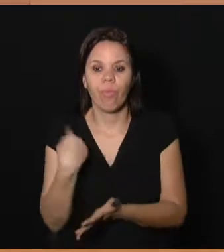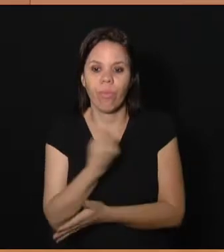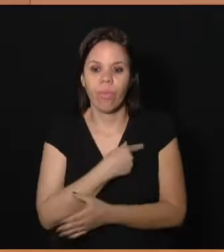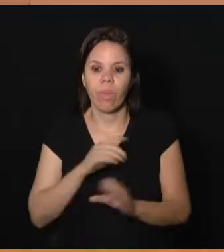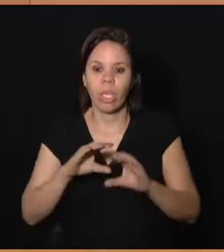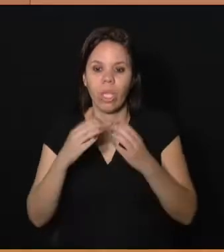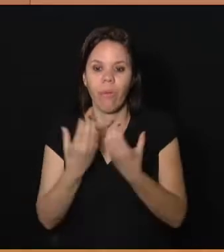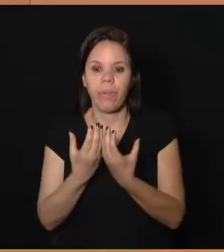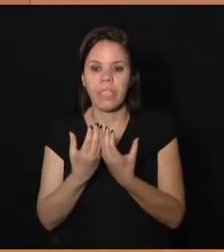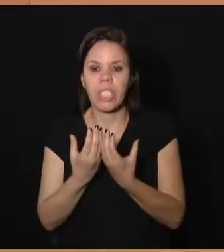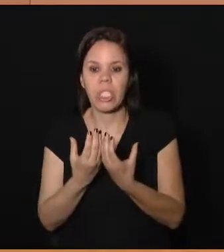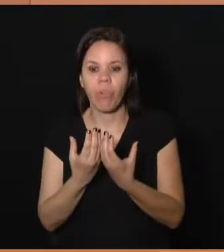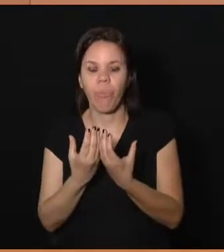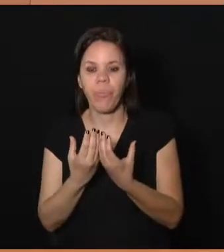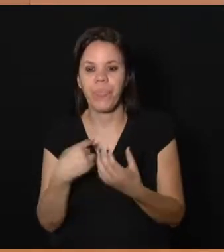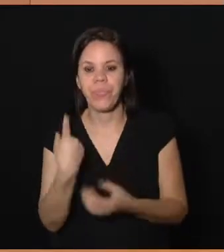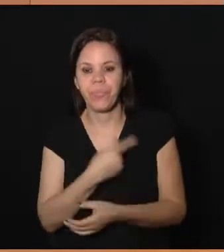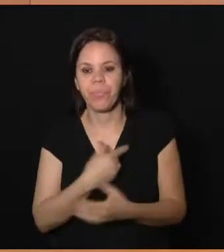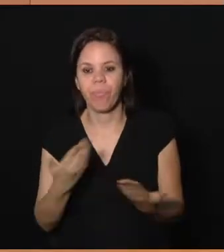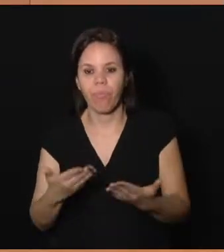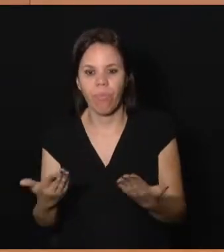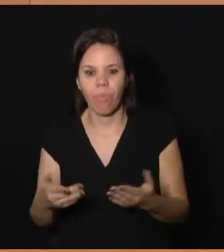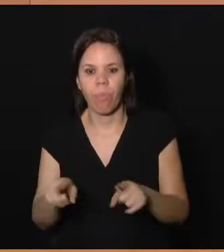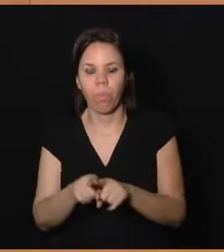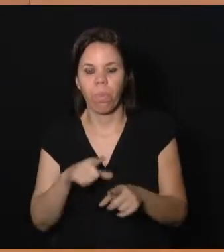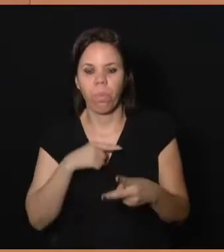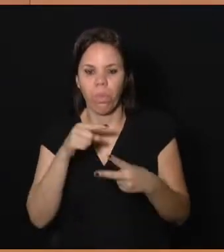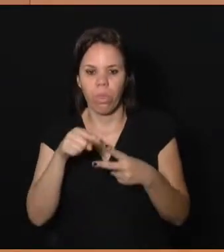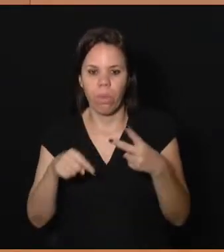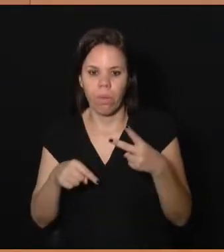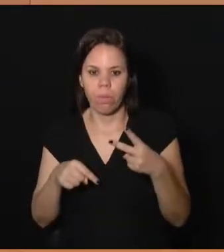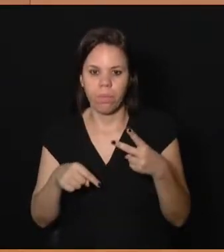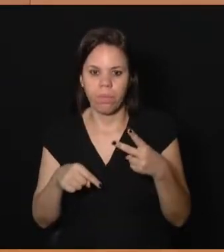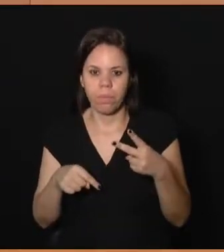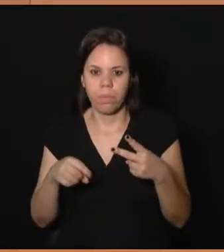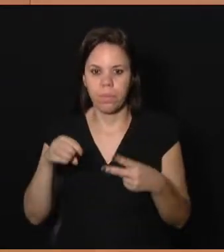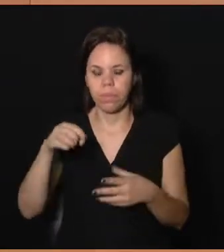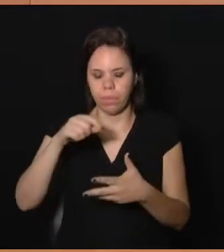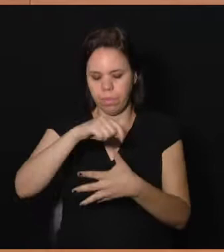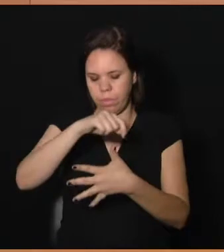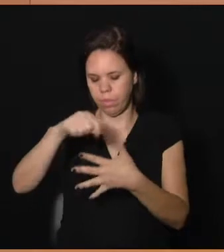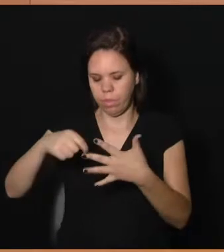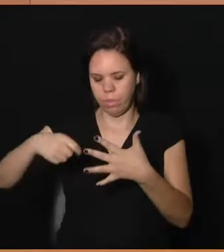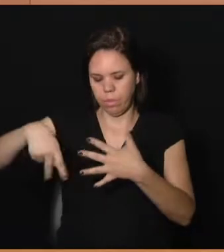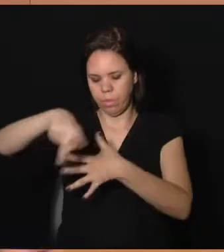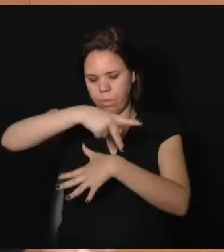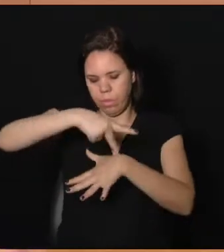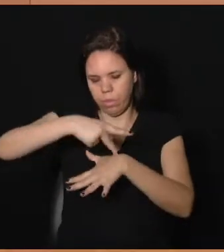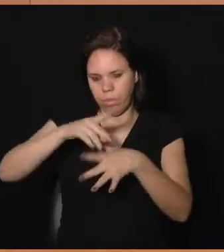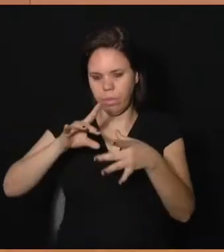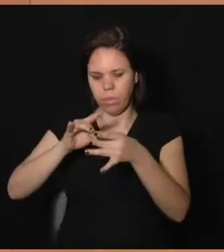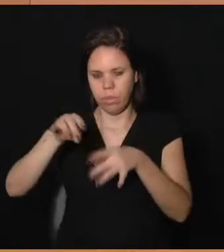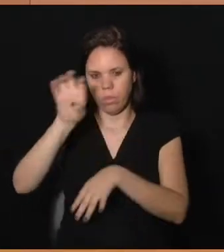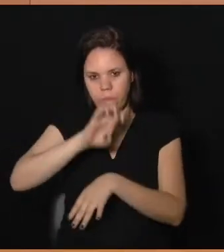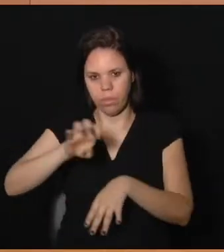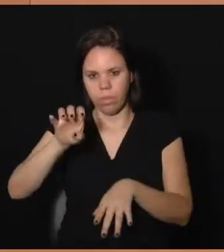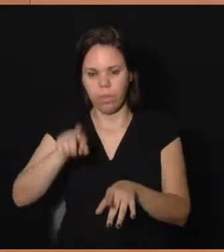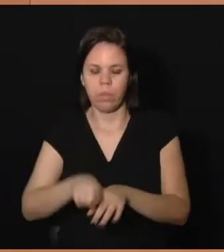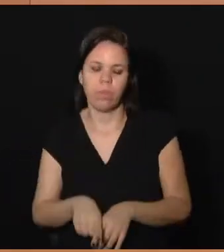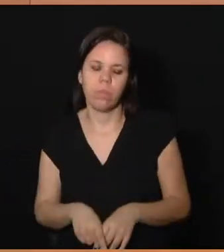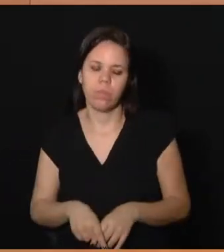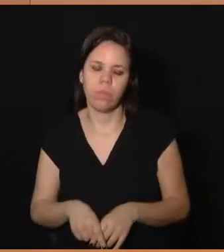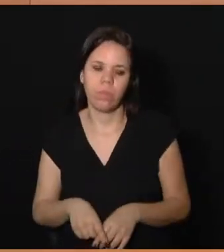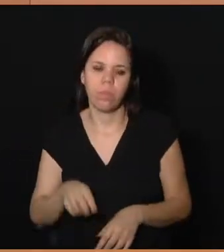Congresso, né? Então, quer dizer, agora nós temos mais 2, né? O Mercosul com a União Europeia, que já foi, que vem